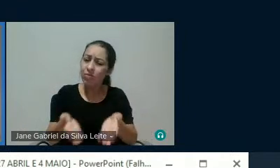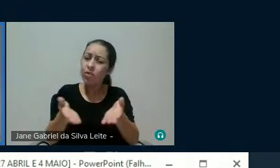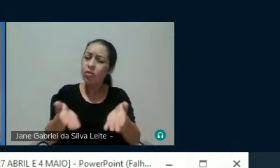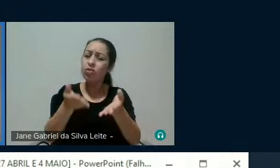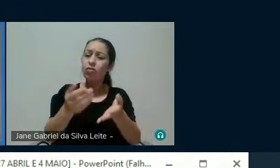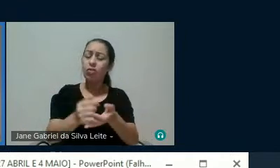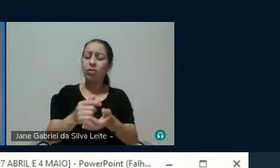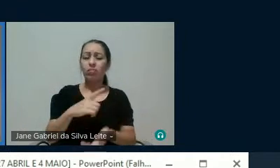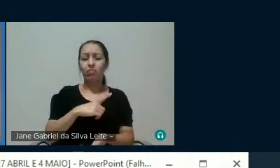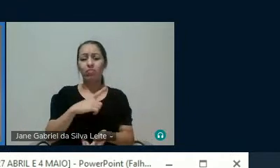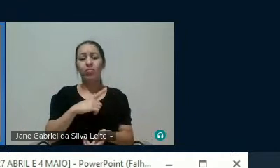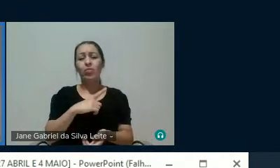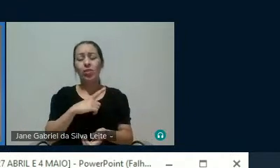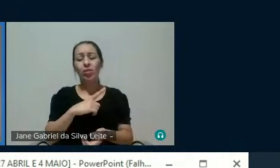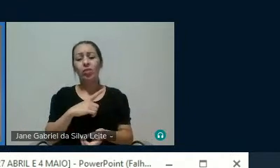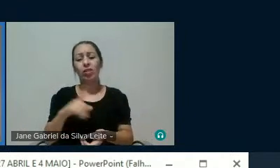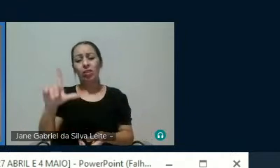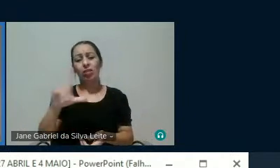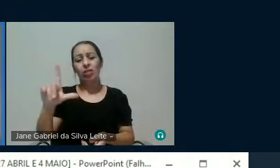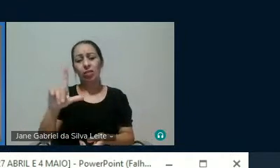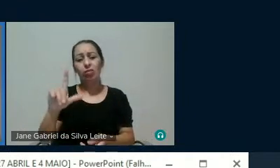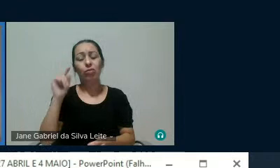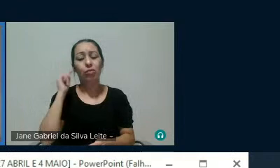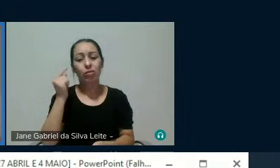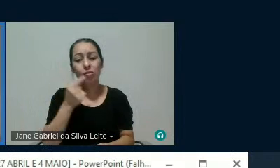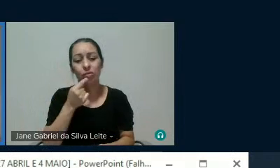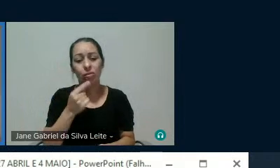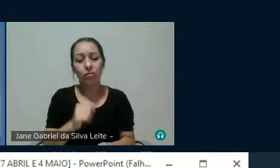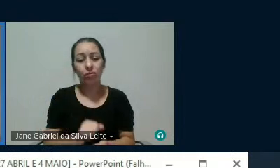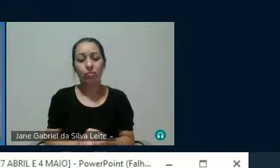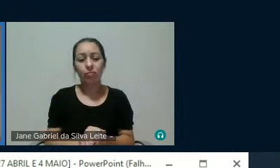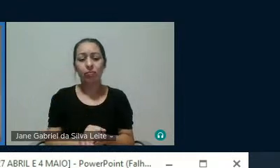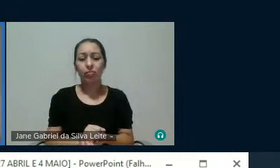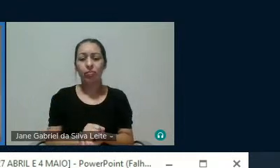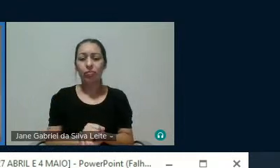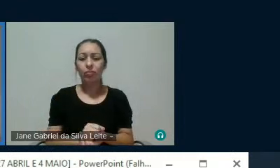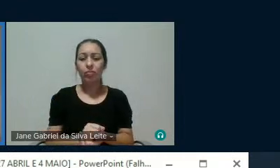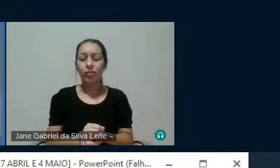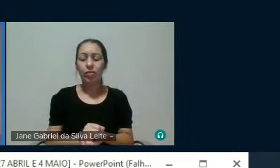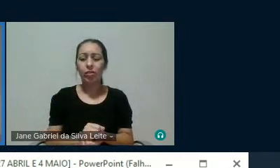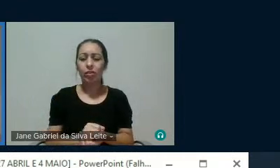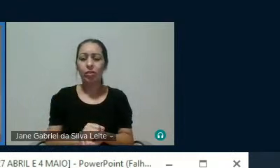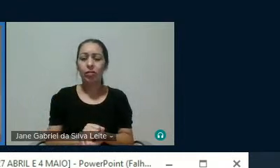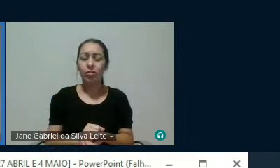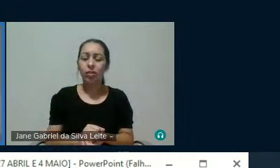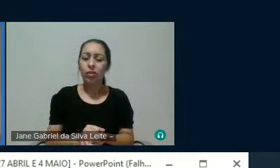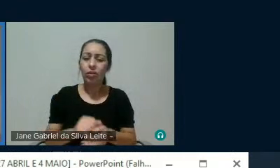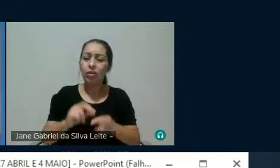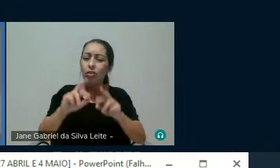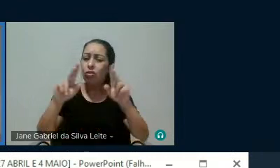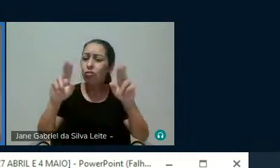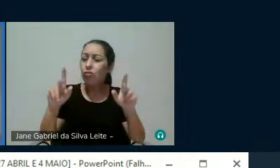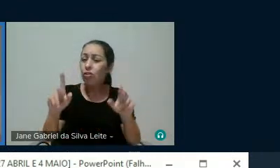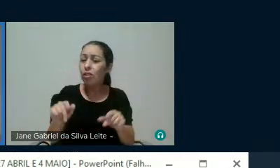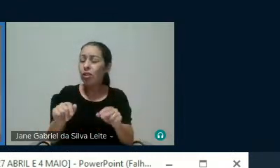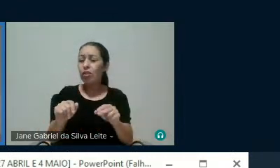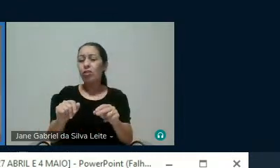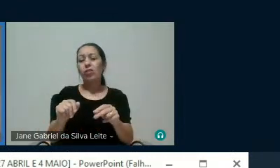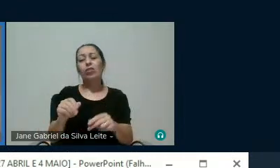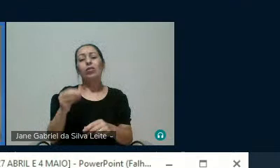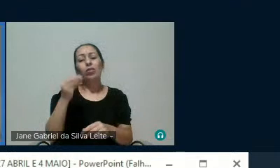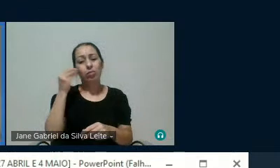quantas possibilidades quando a gente se envolve em estudar a literatura em Libras,